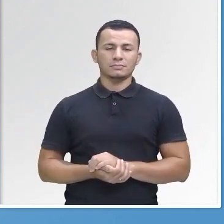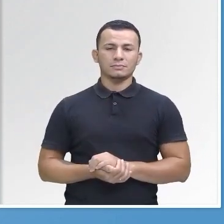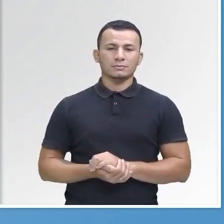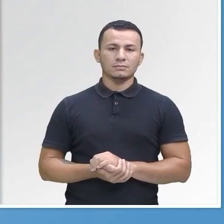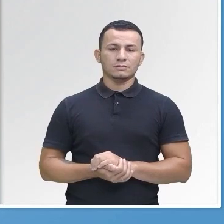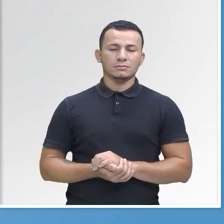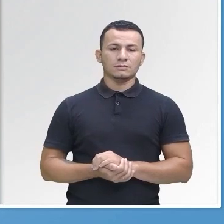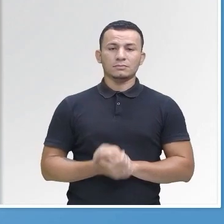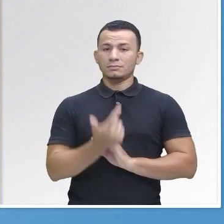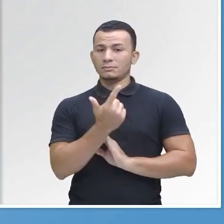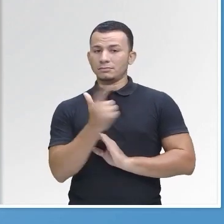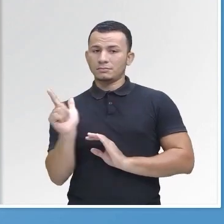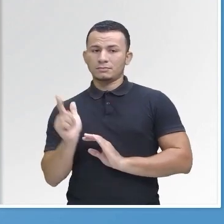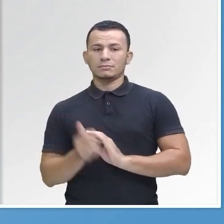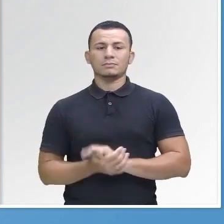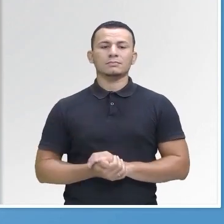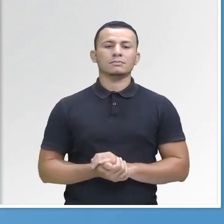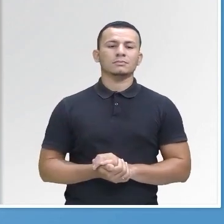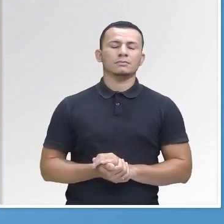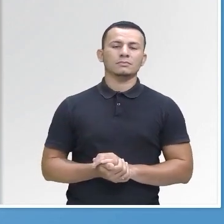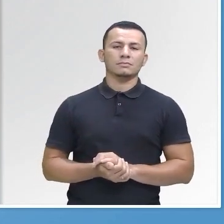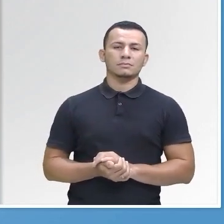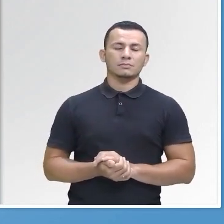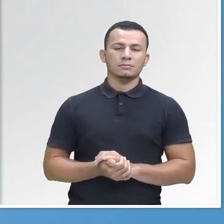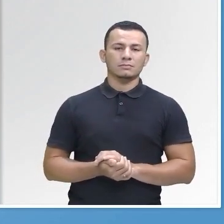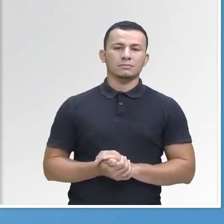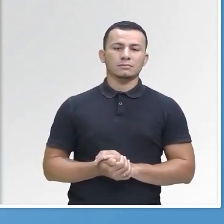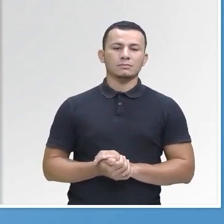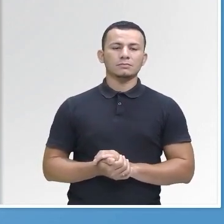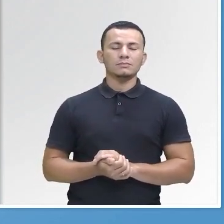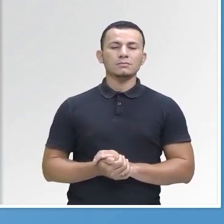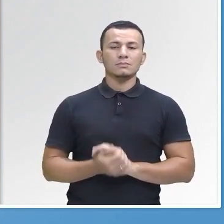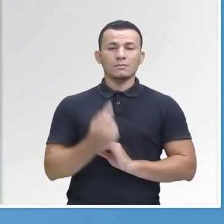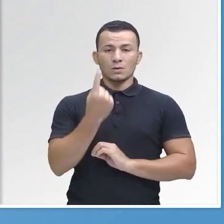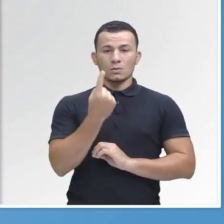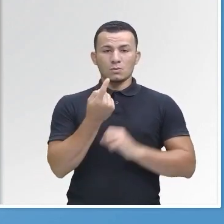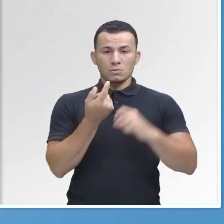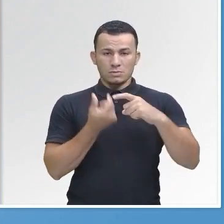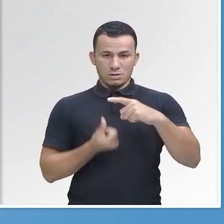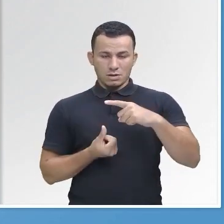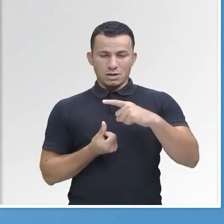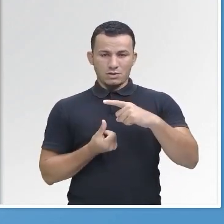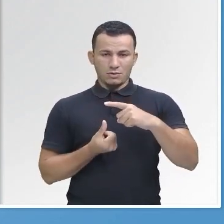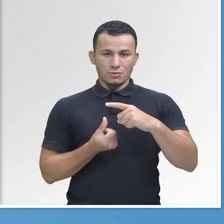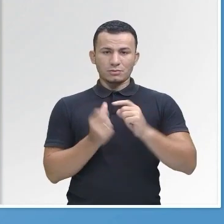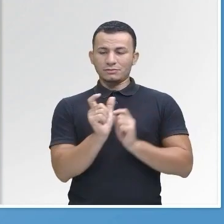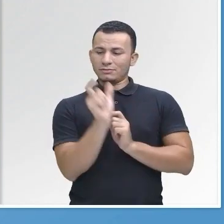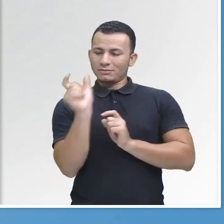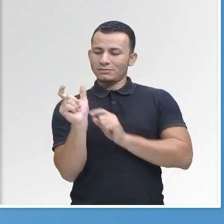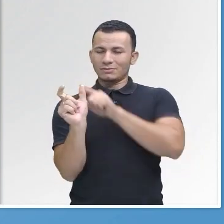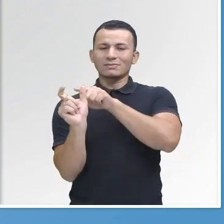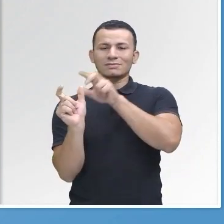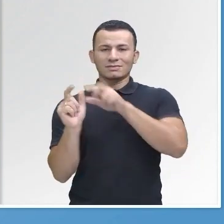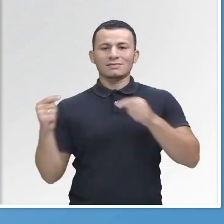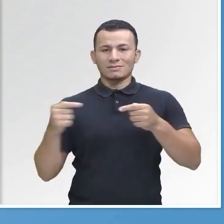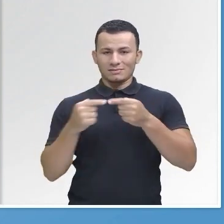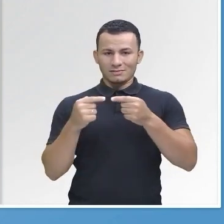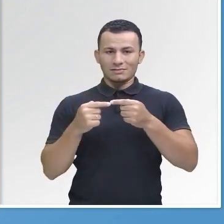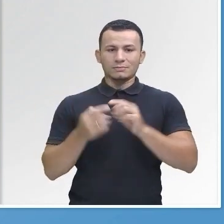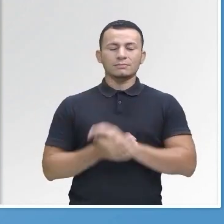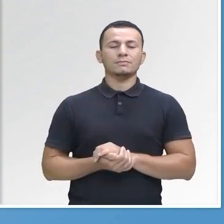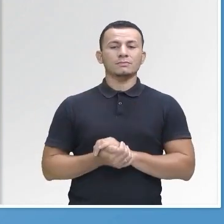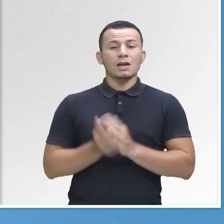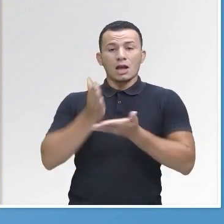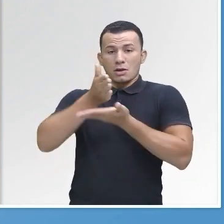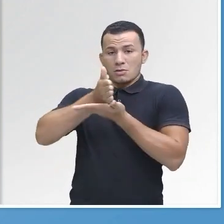nossa próxima tela. Olha aí, ó. Um sexto, ou seja, o que significa isso? Uma parte